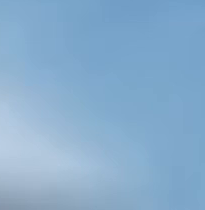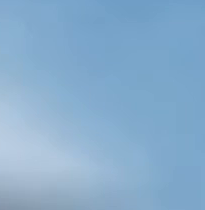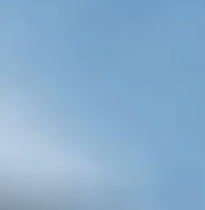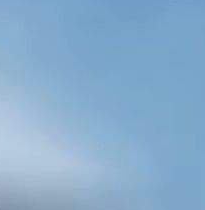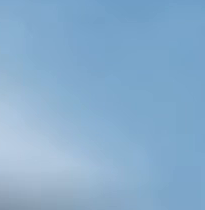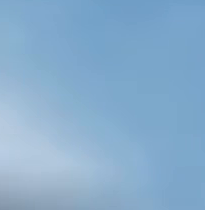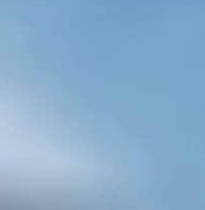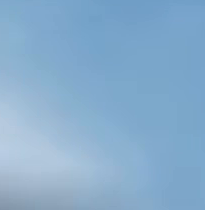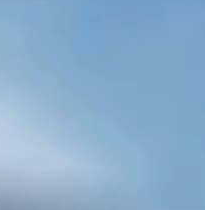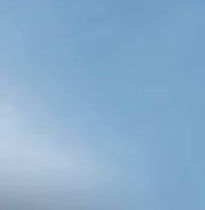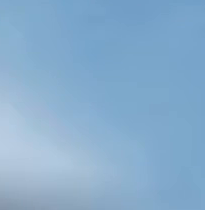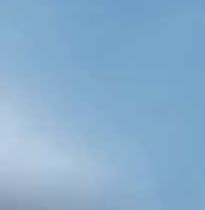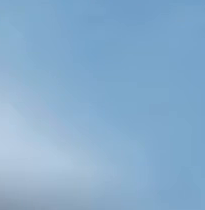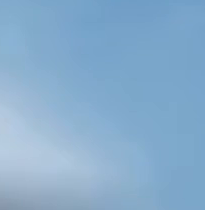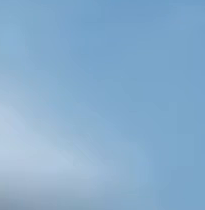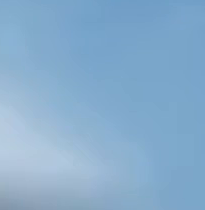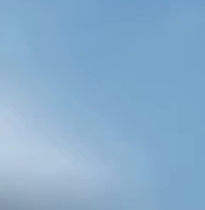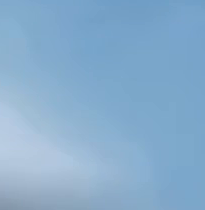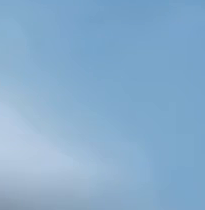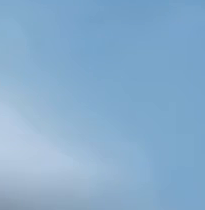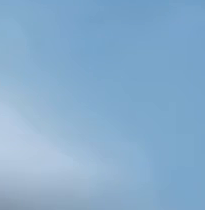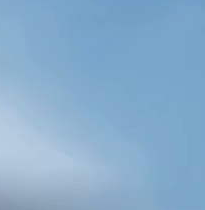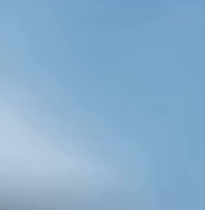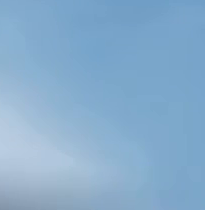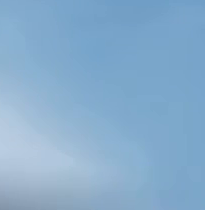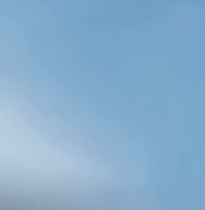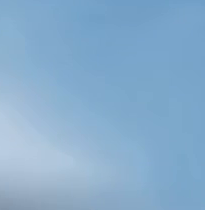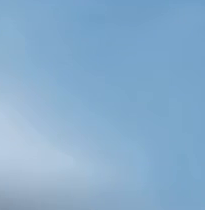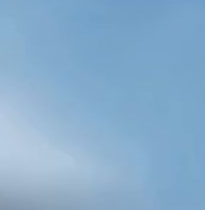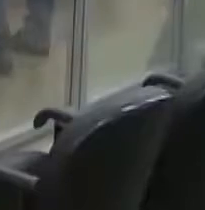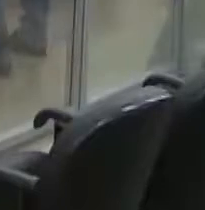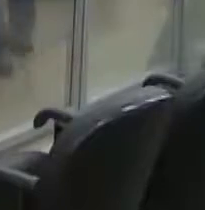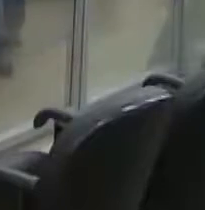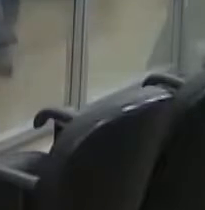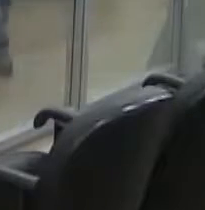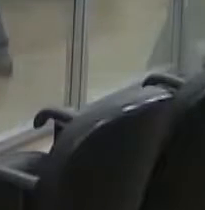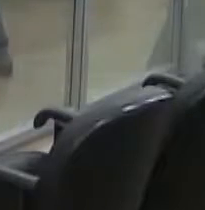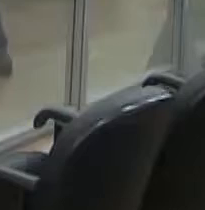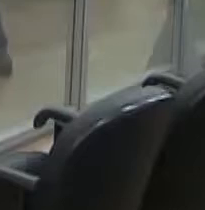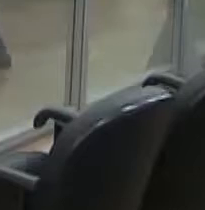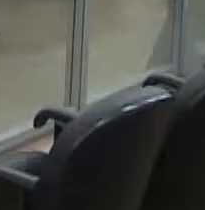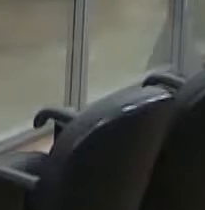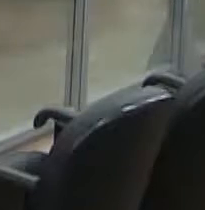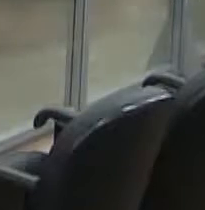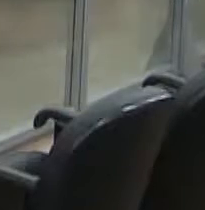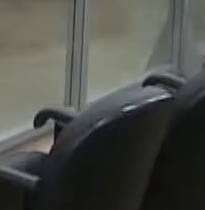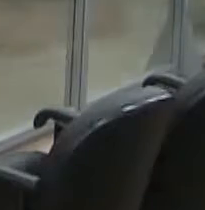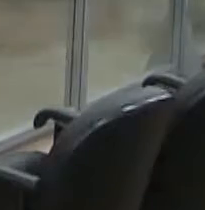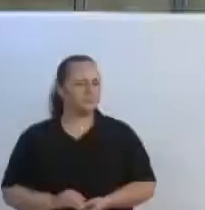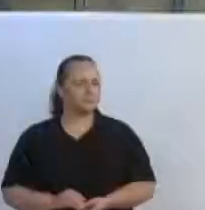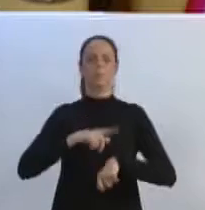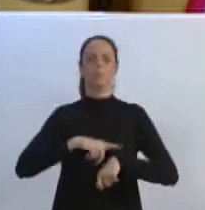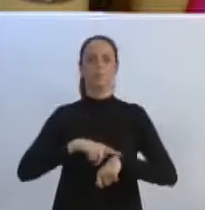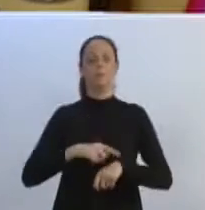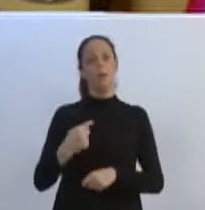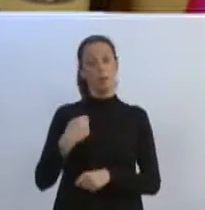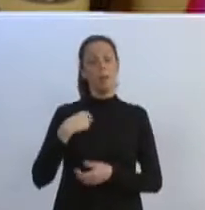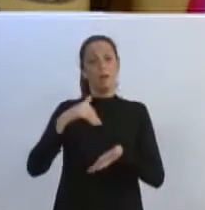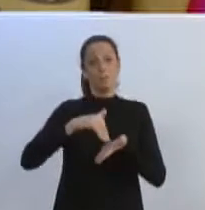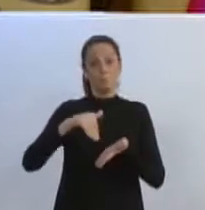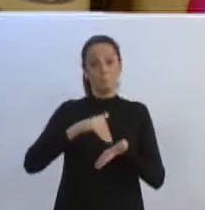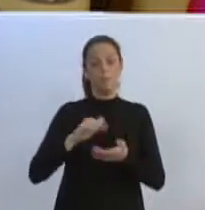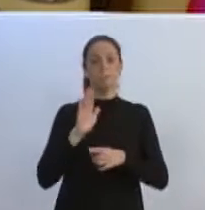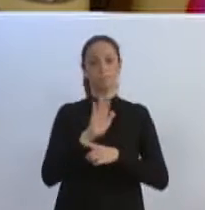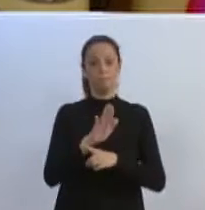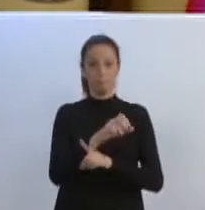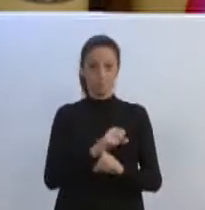Marcão. Agora você confere os destaques de mais uma sessão ordinária aqui na Câmara. No início da sessão, o secretário de Desenvolvimento Social